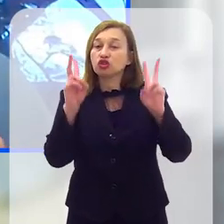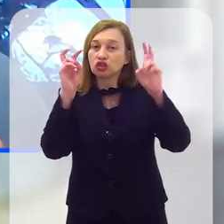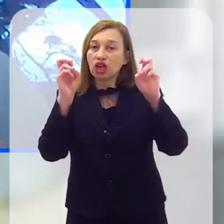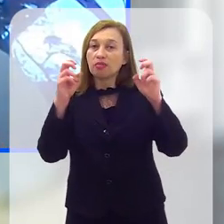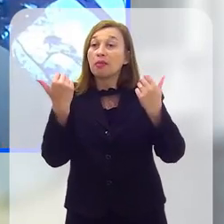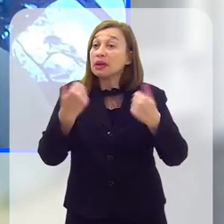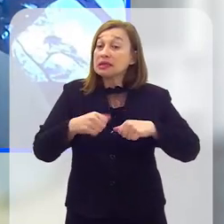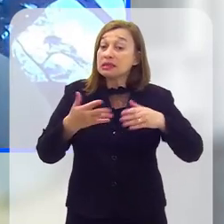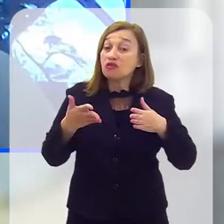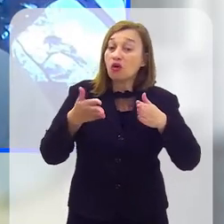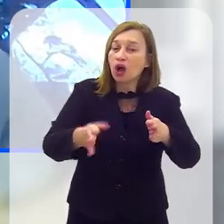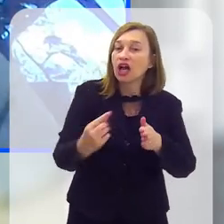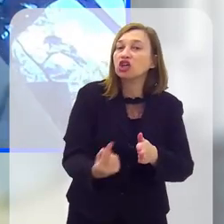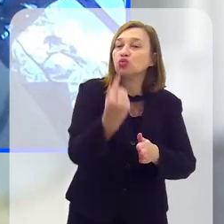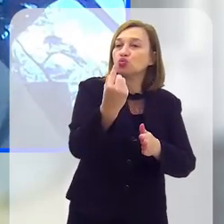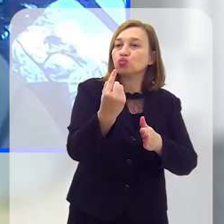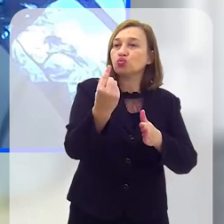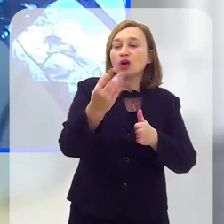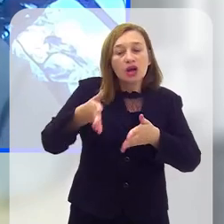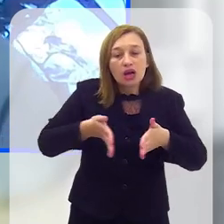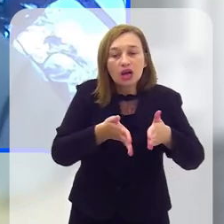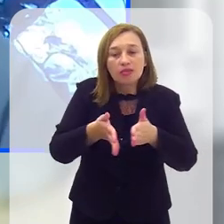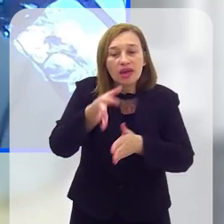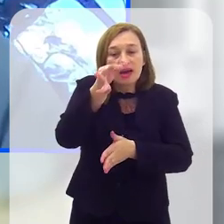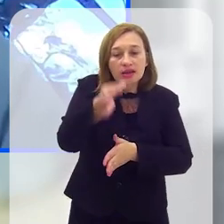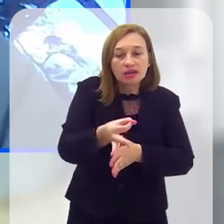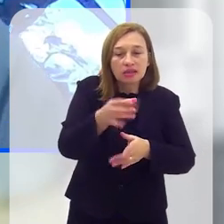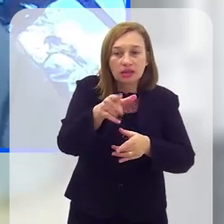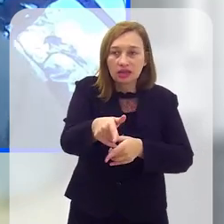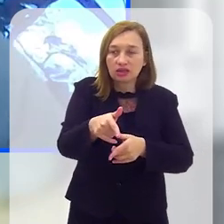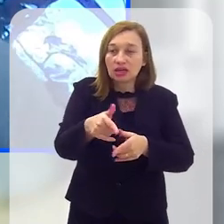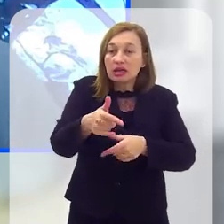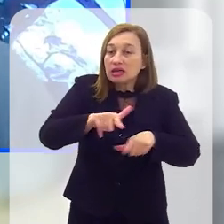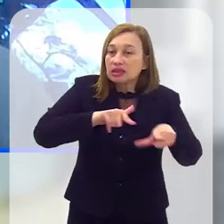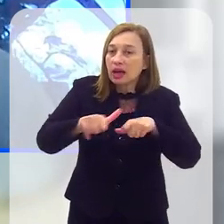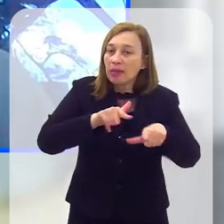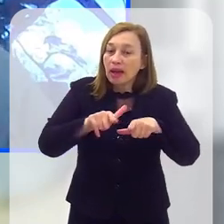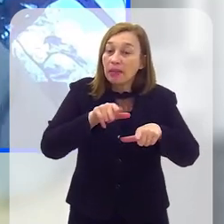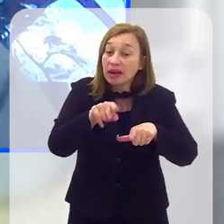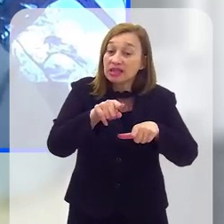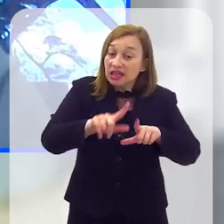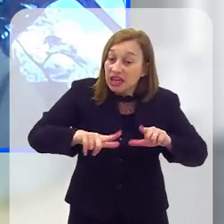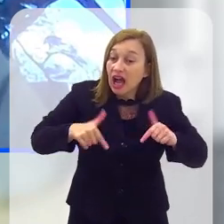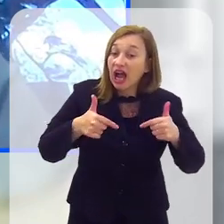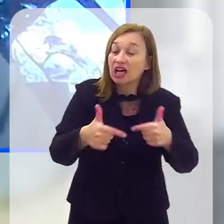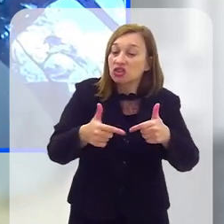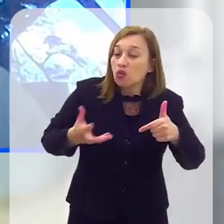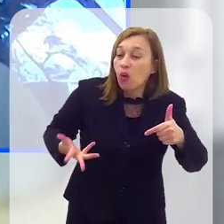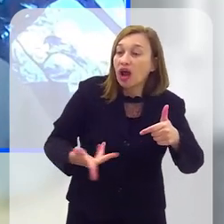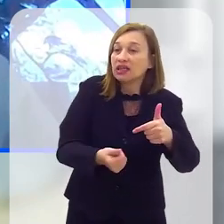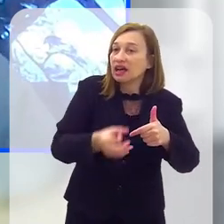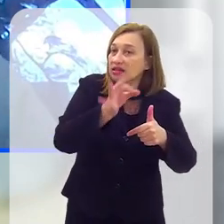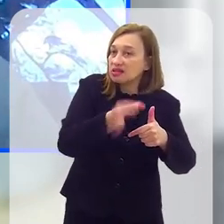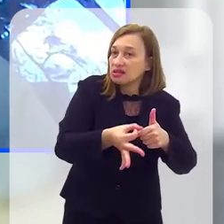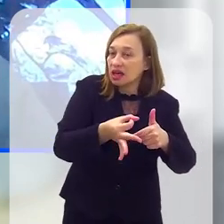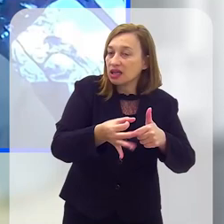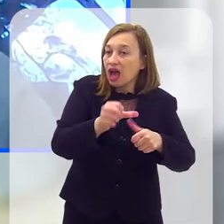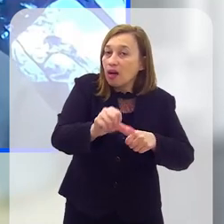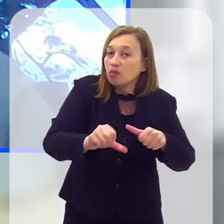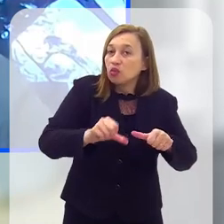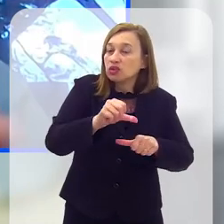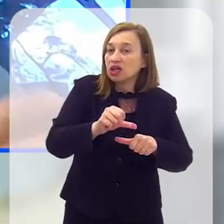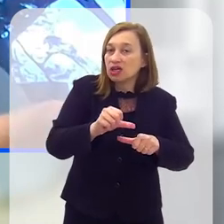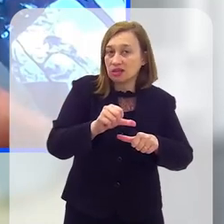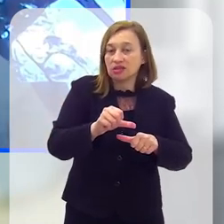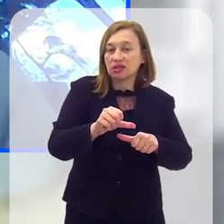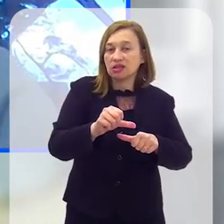tem. Então, poxa, vamos então caminhar nessa direção, vamos trabalhar ao máximo para que isso funcione, para que isso dê certo.